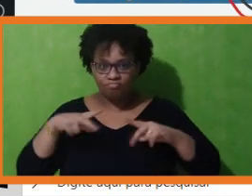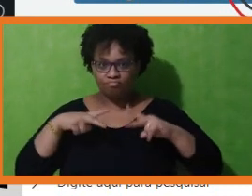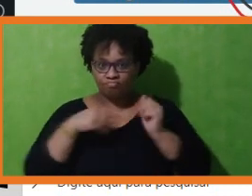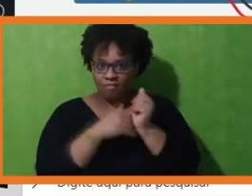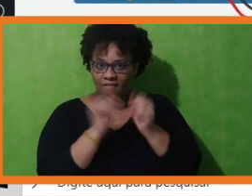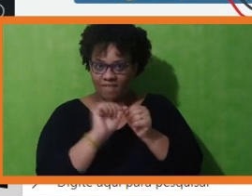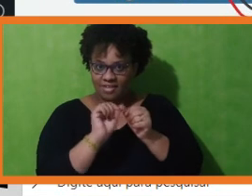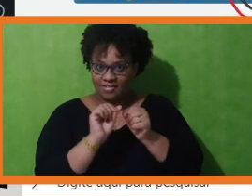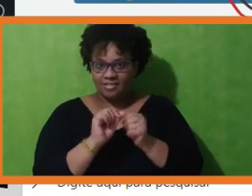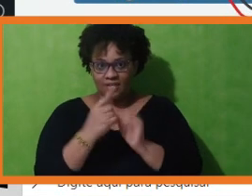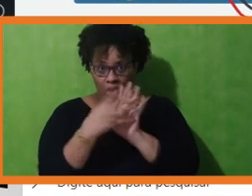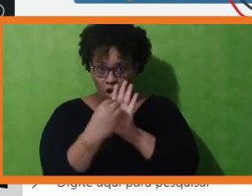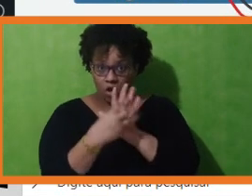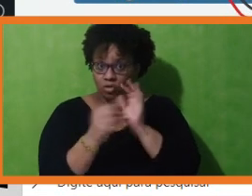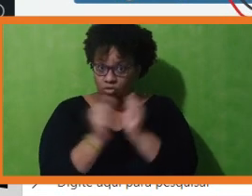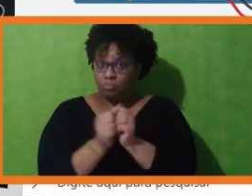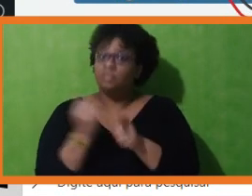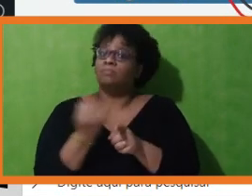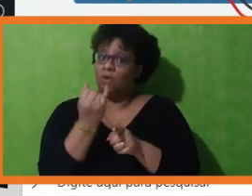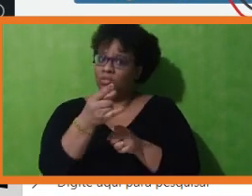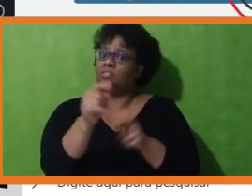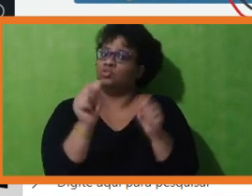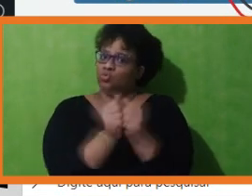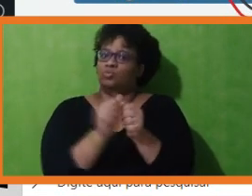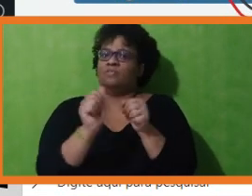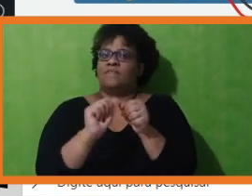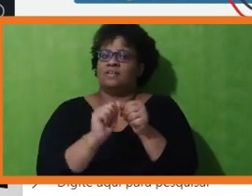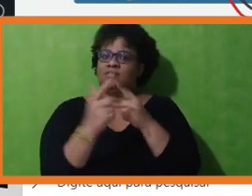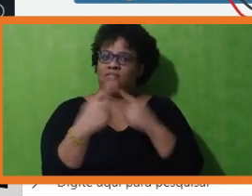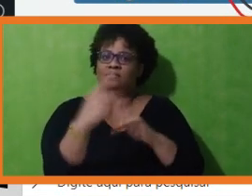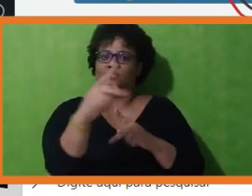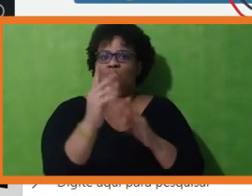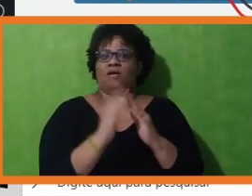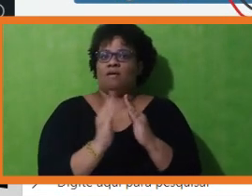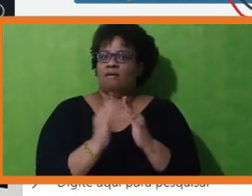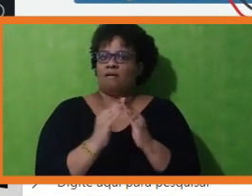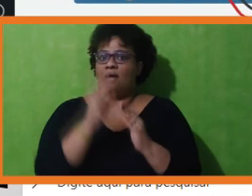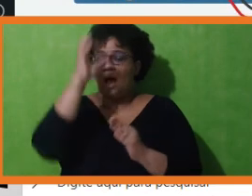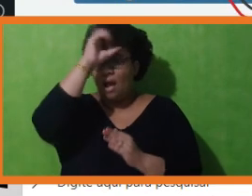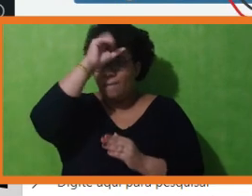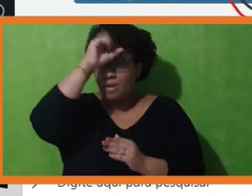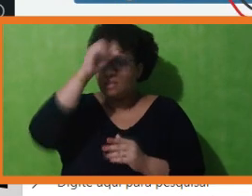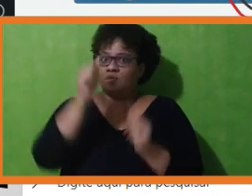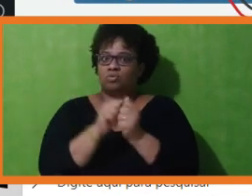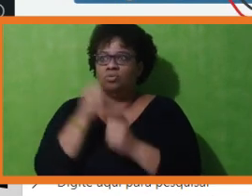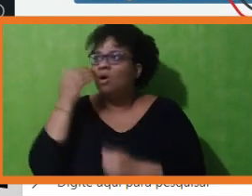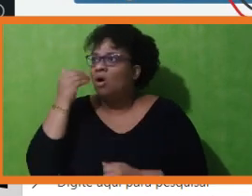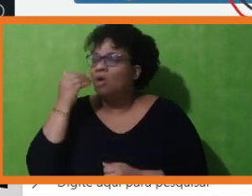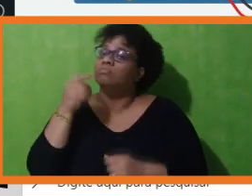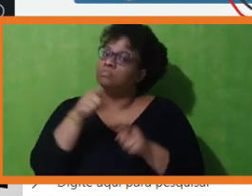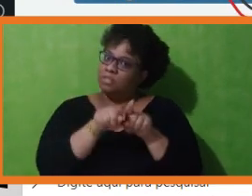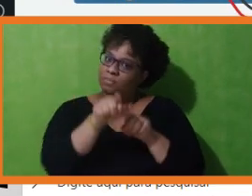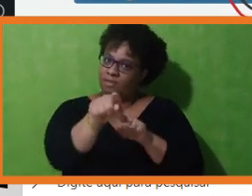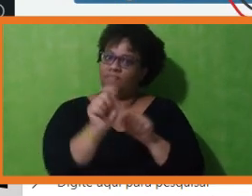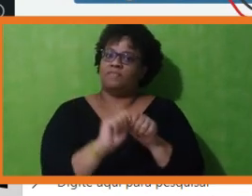linha de código e vamos programar. Então faz junto comigo, é muito importante você fazer junto comigo para você aprender e não somente ver